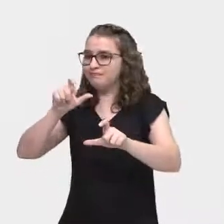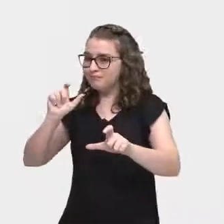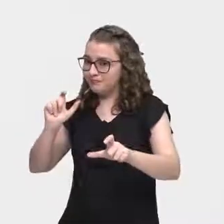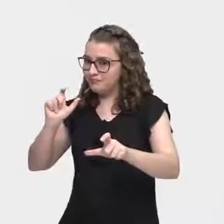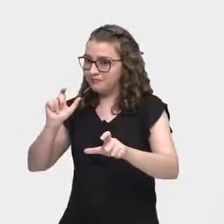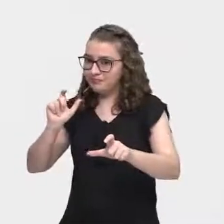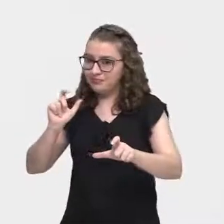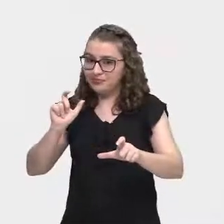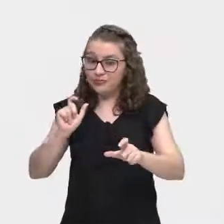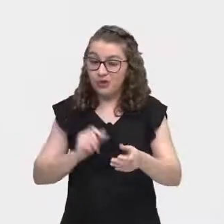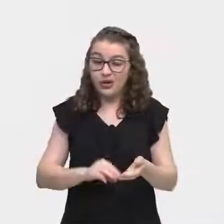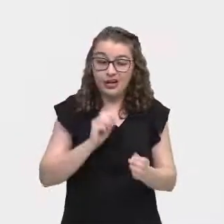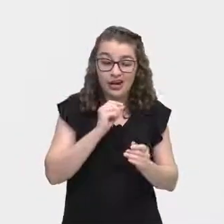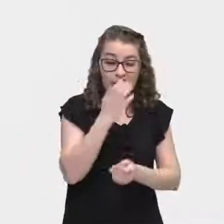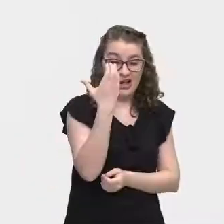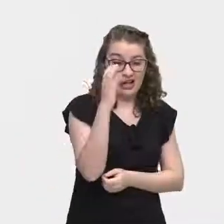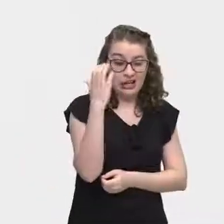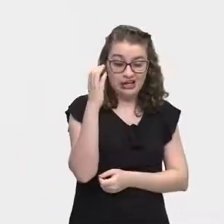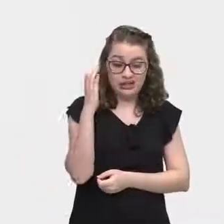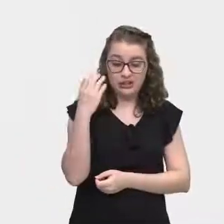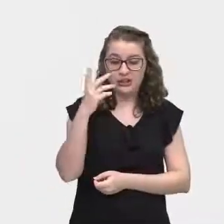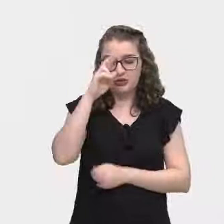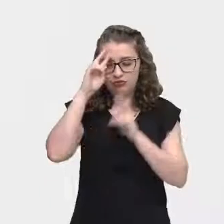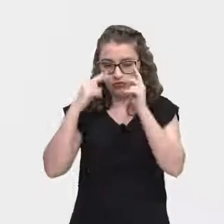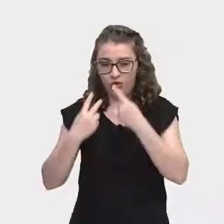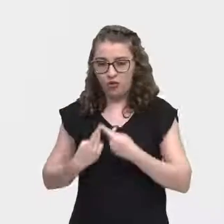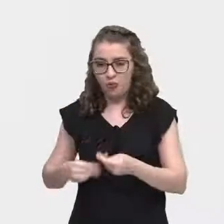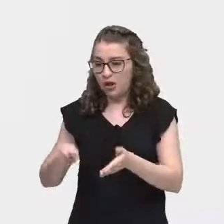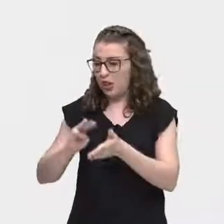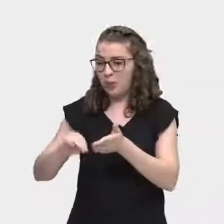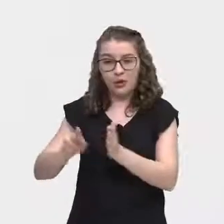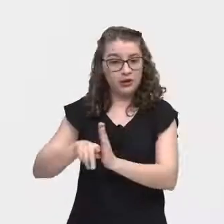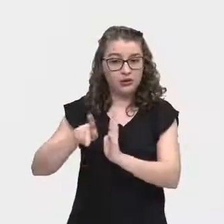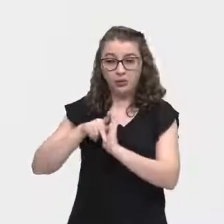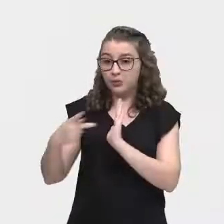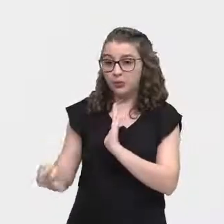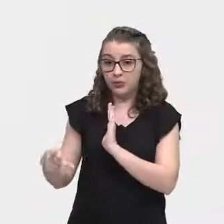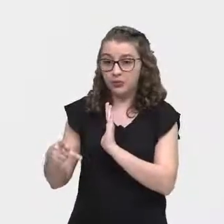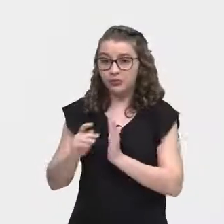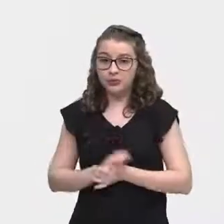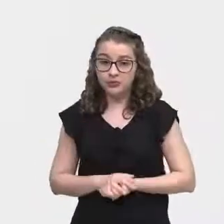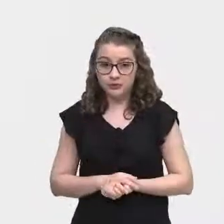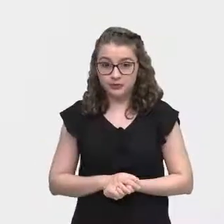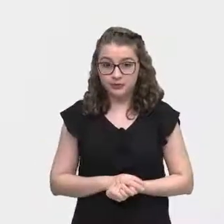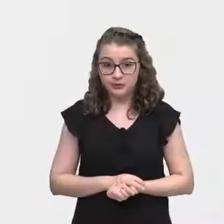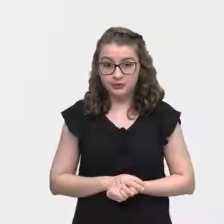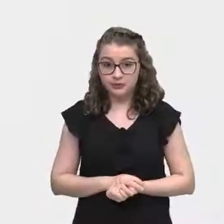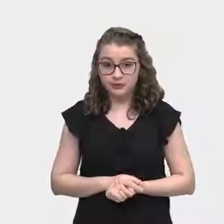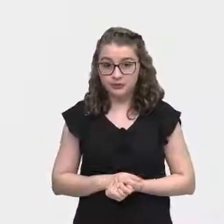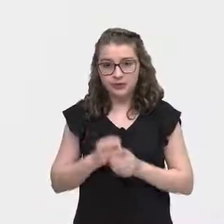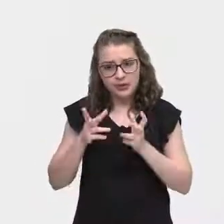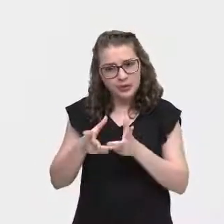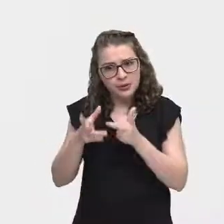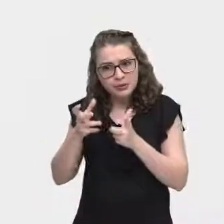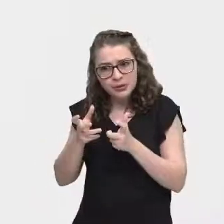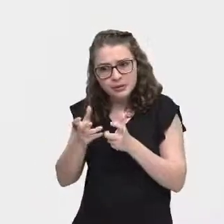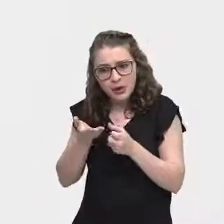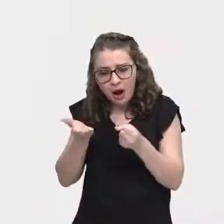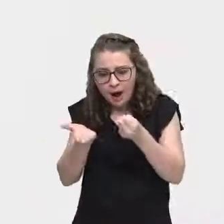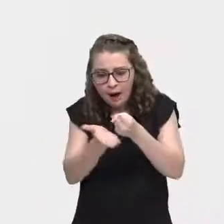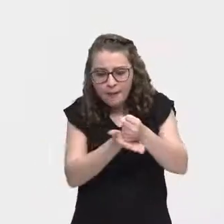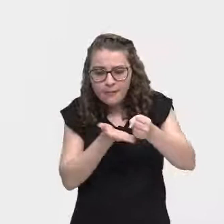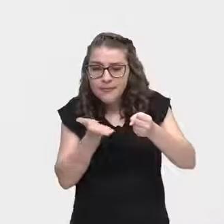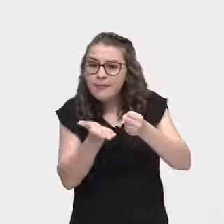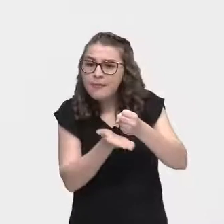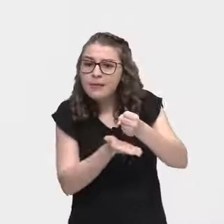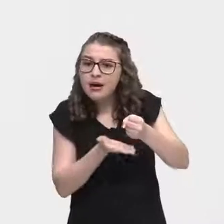seu próprio método. Então vejam bem, a base aí das ciências humanas sempre foi